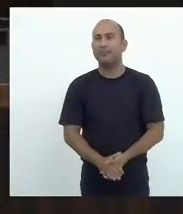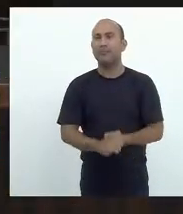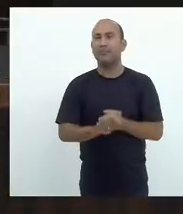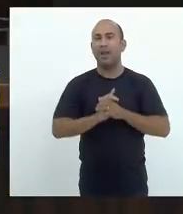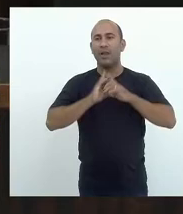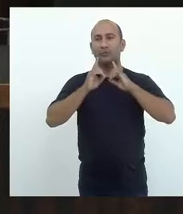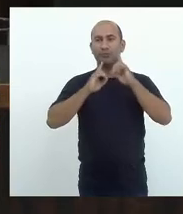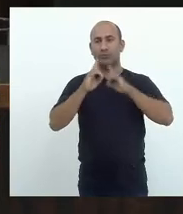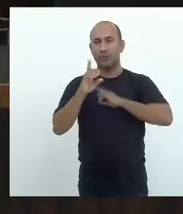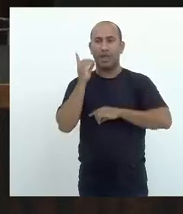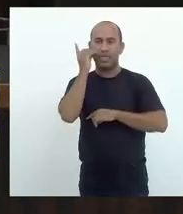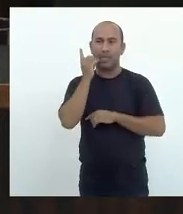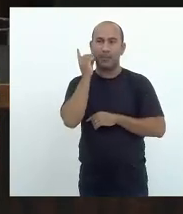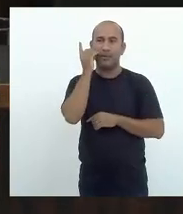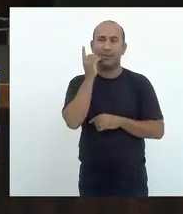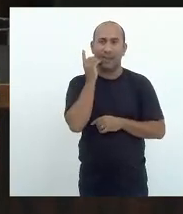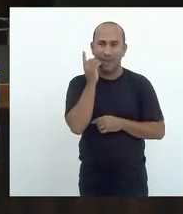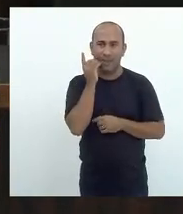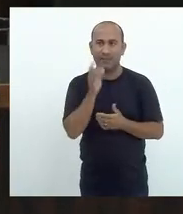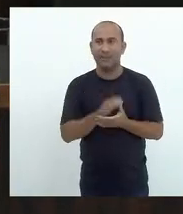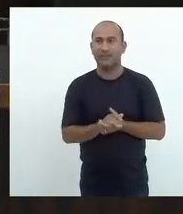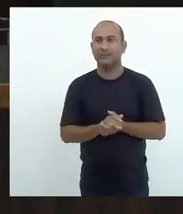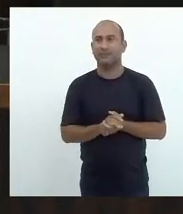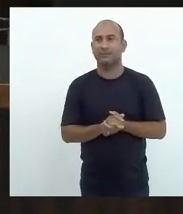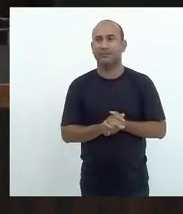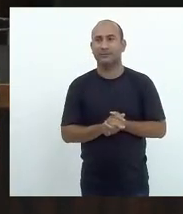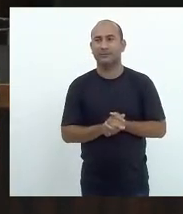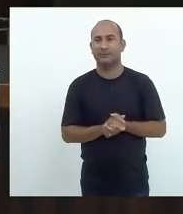discutir, deputada